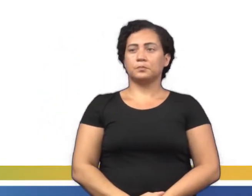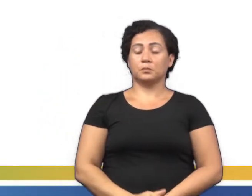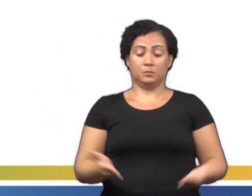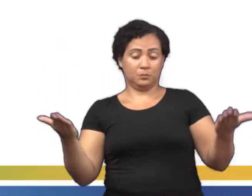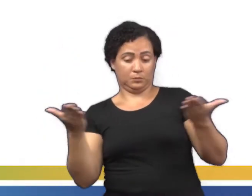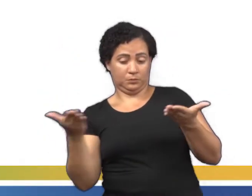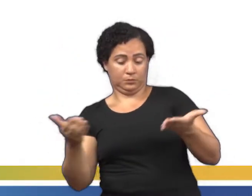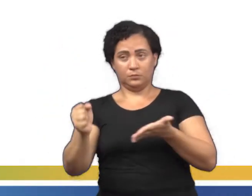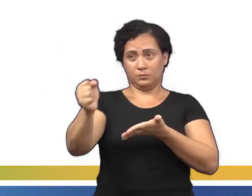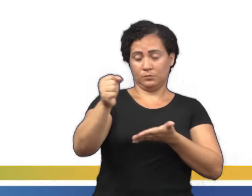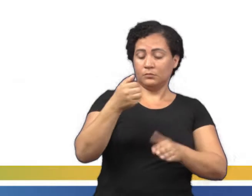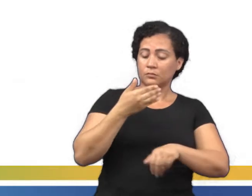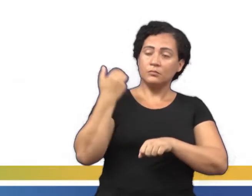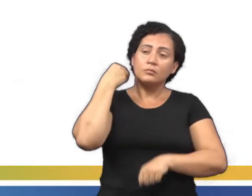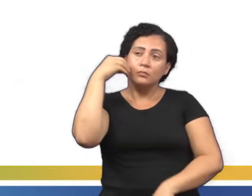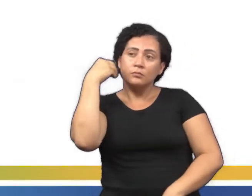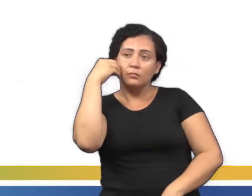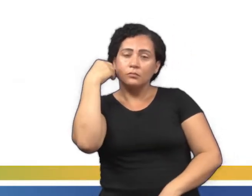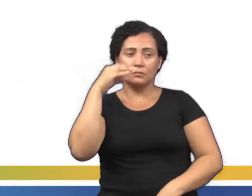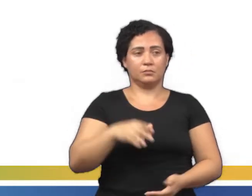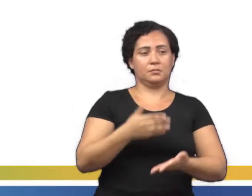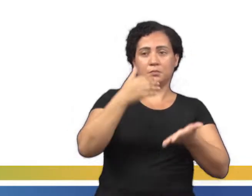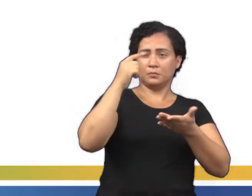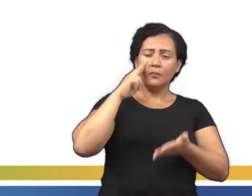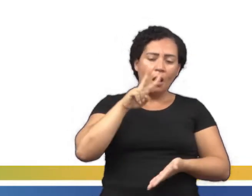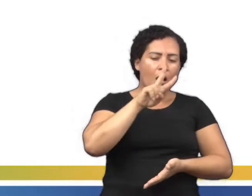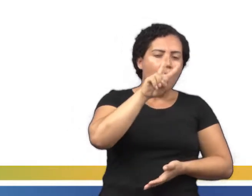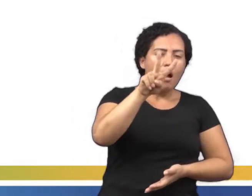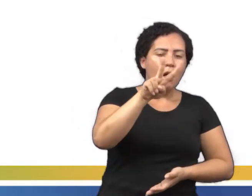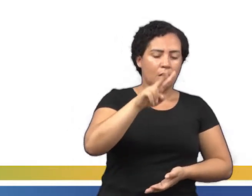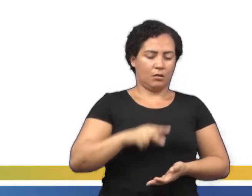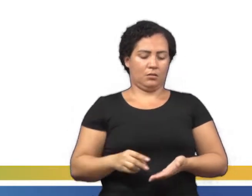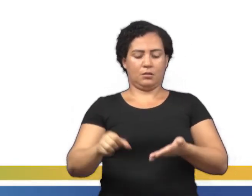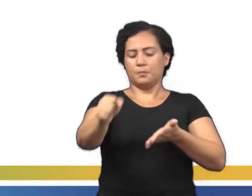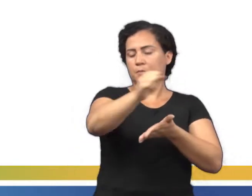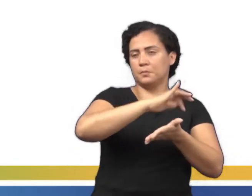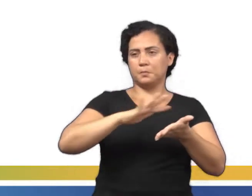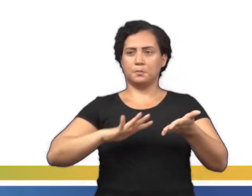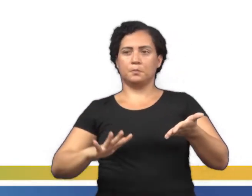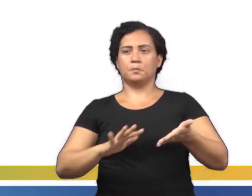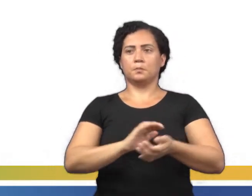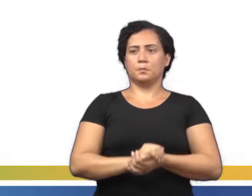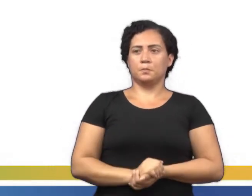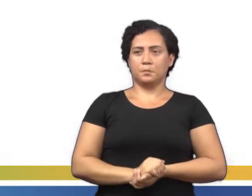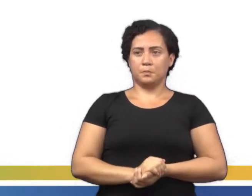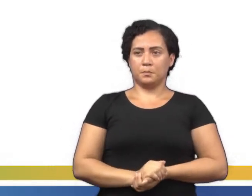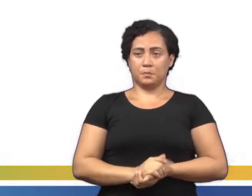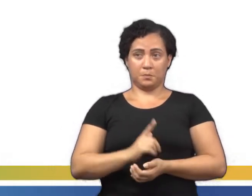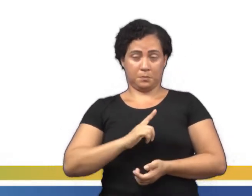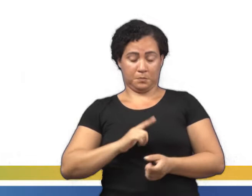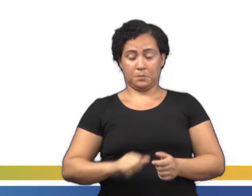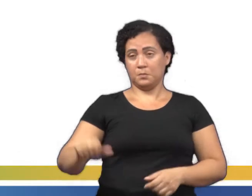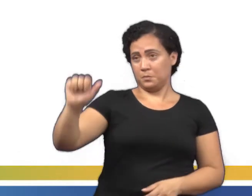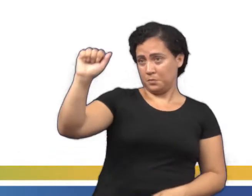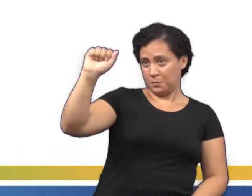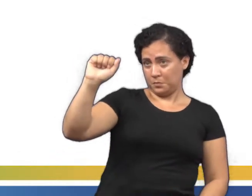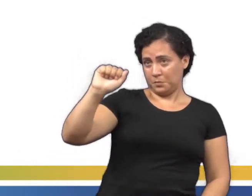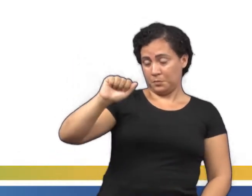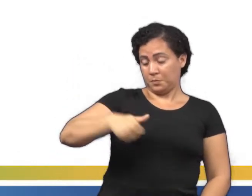Então, agora vamos praticar um pouco. Vamos acompanhar na tela a nossa atividade. Tenho aí a primeira